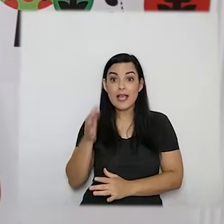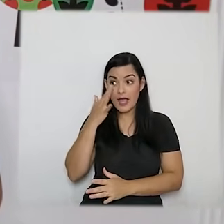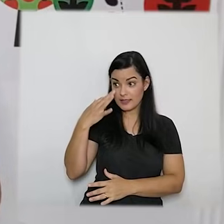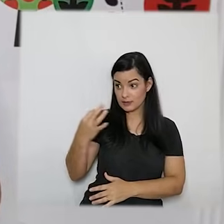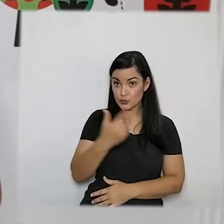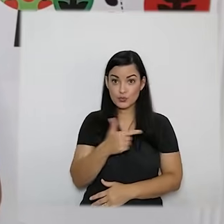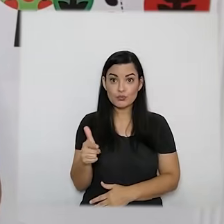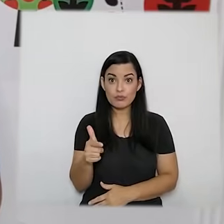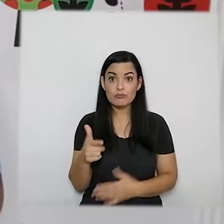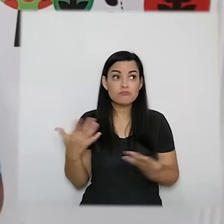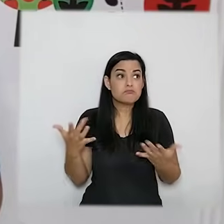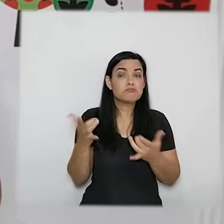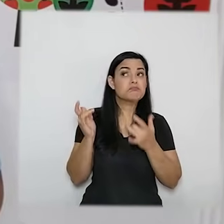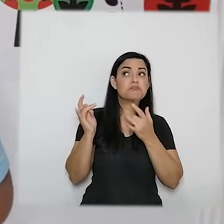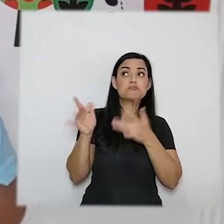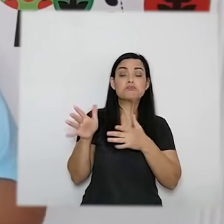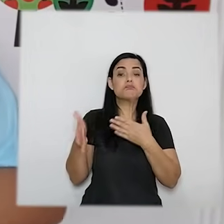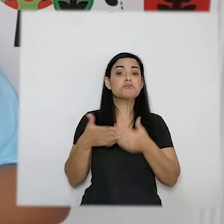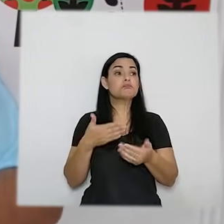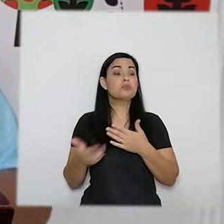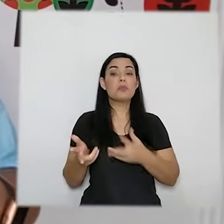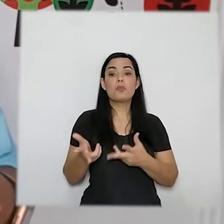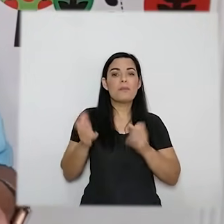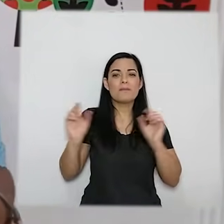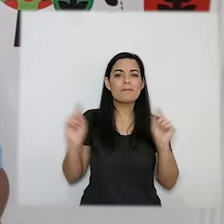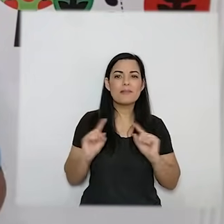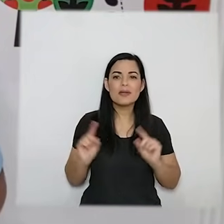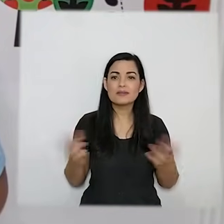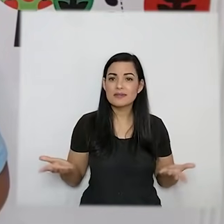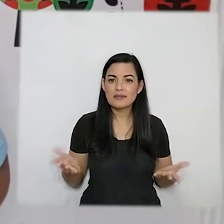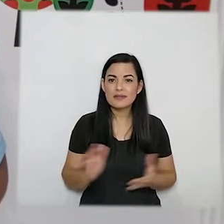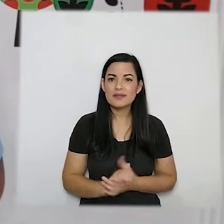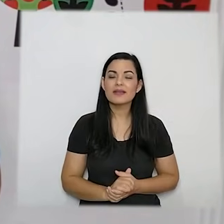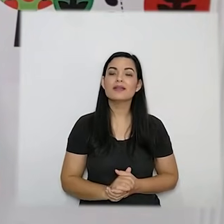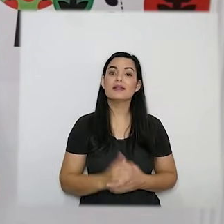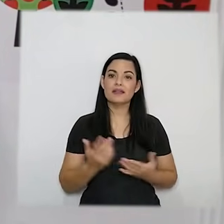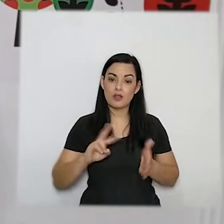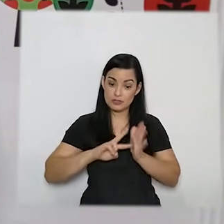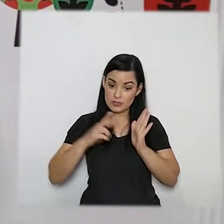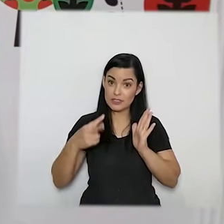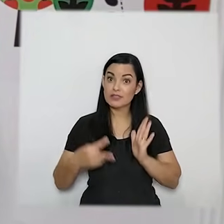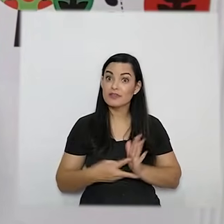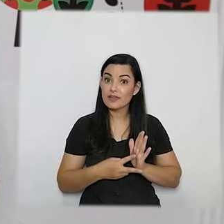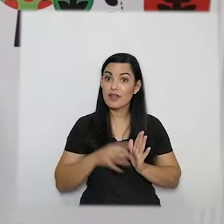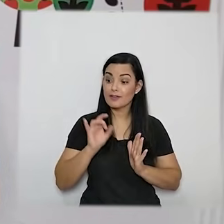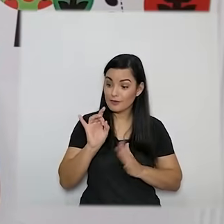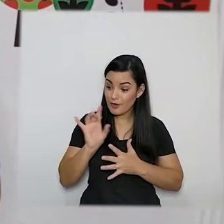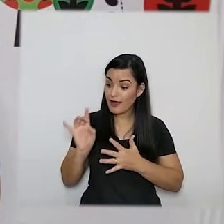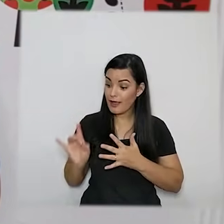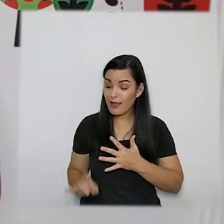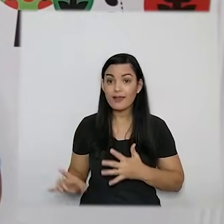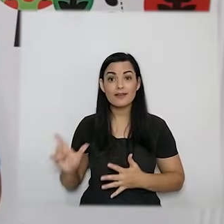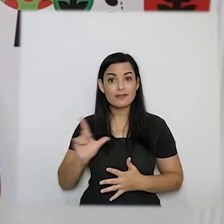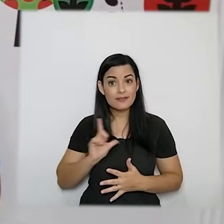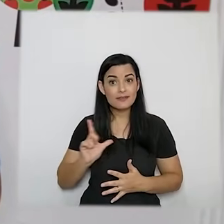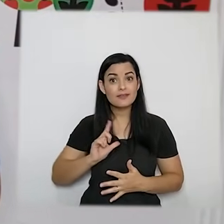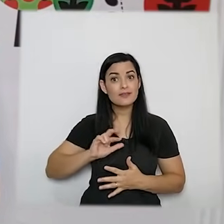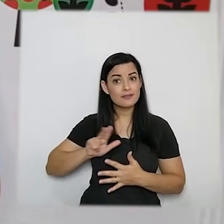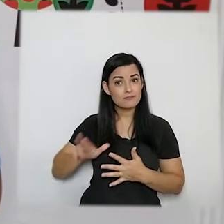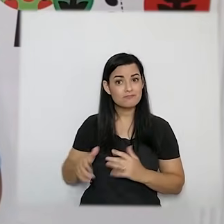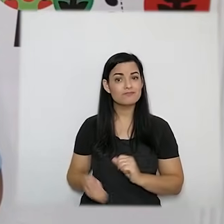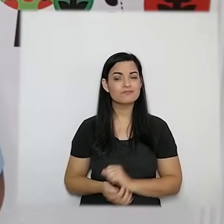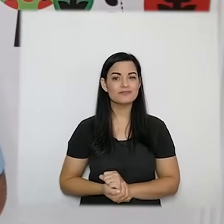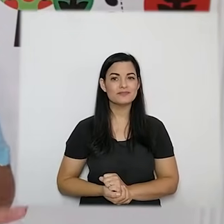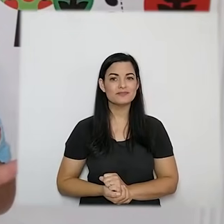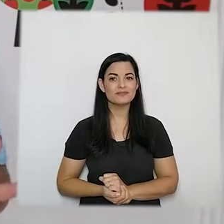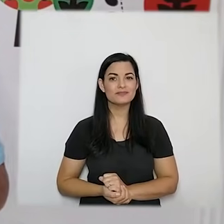bem atentos, passamos despercebido por todos os significados que essas palavras podem